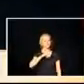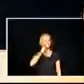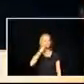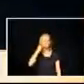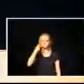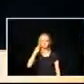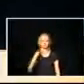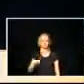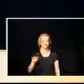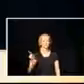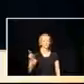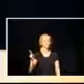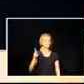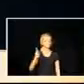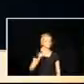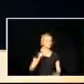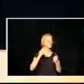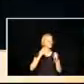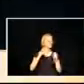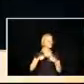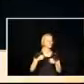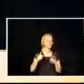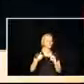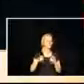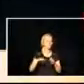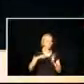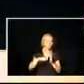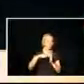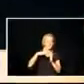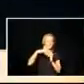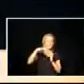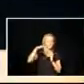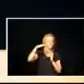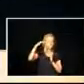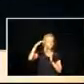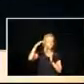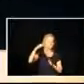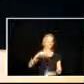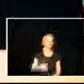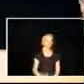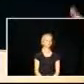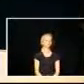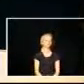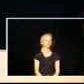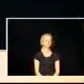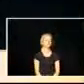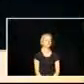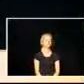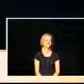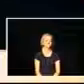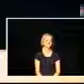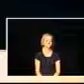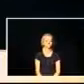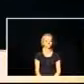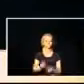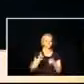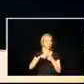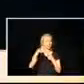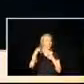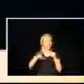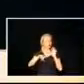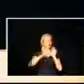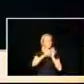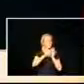Mas o que está previsto aqui, que está disposto na lei, é o que realmente nós podemos